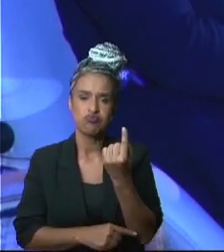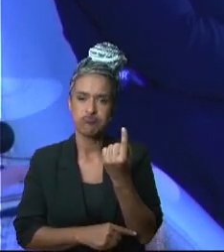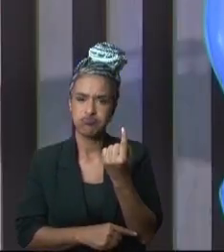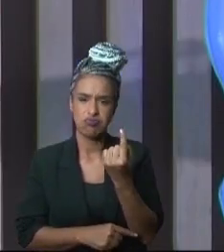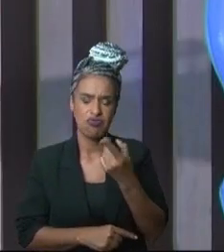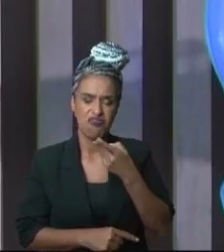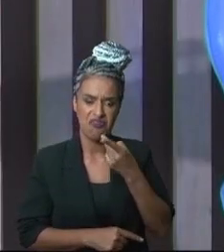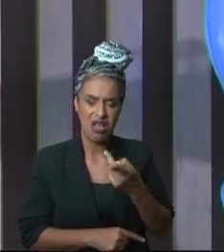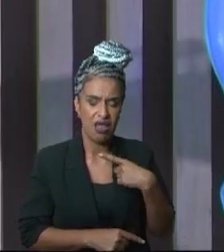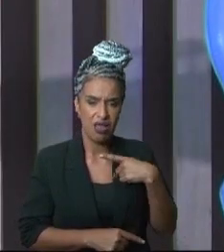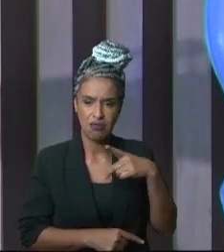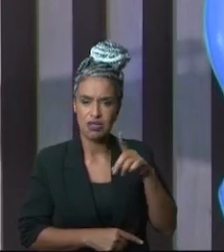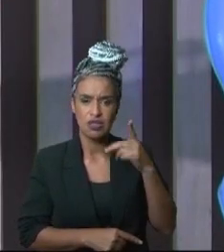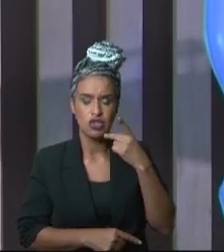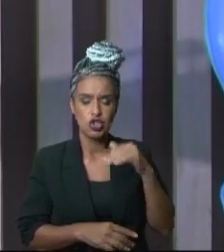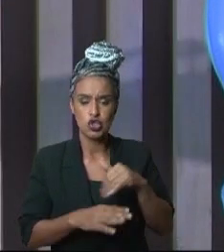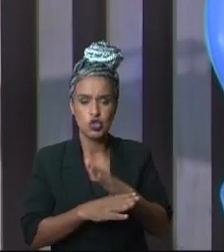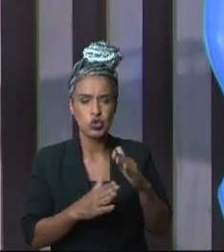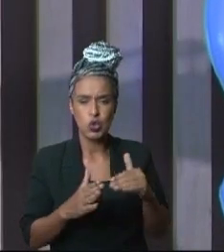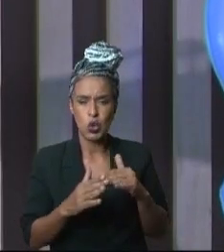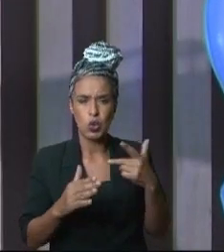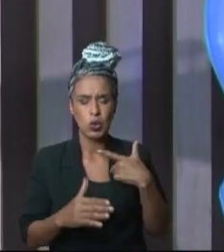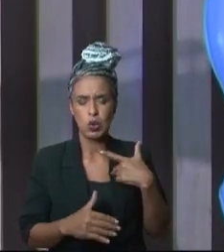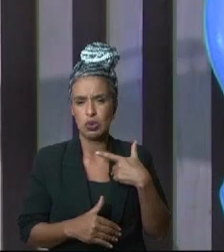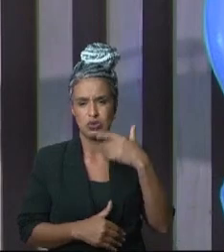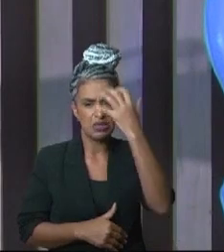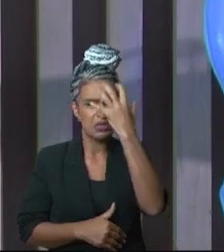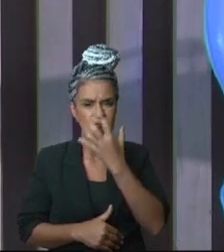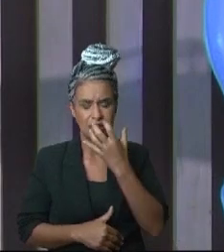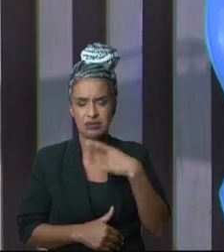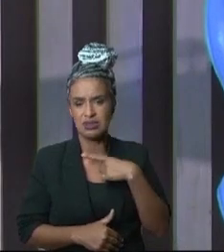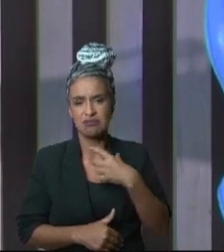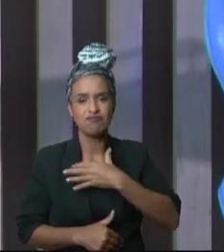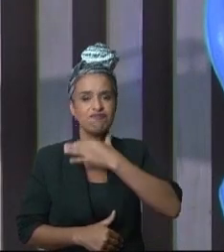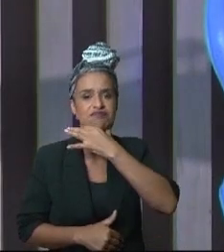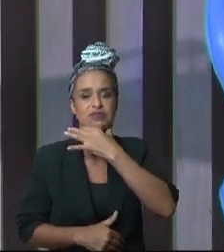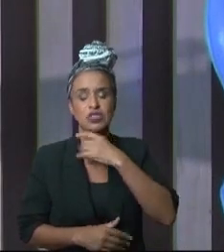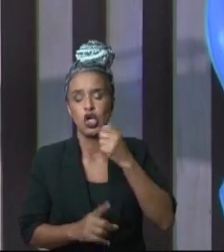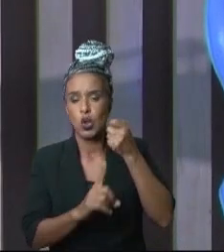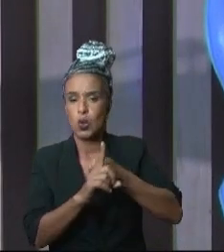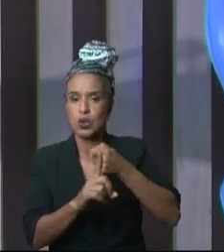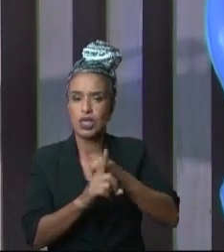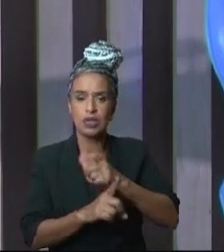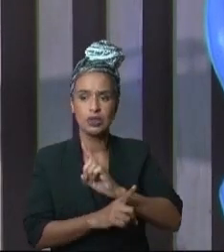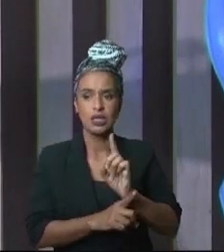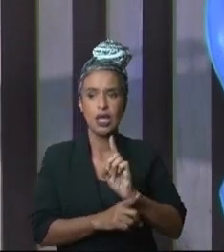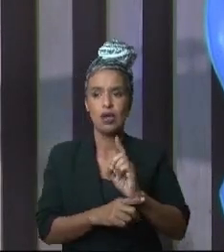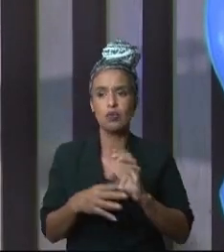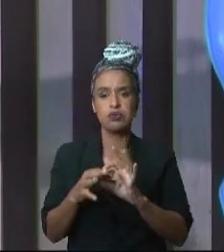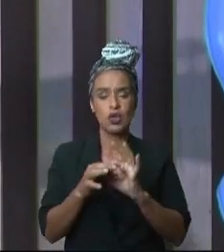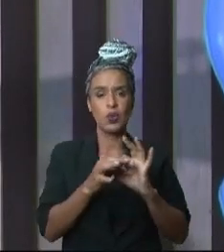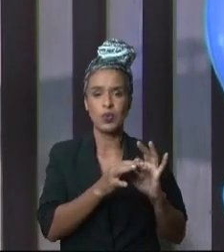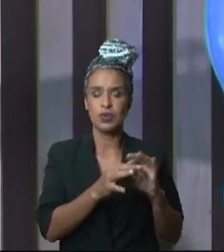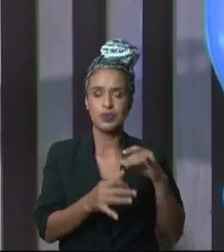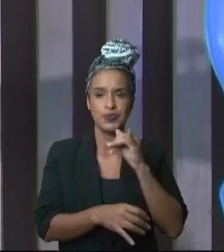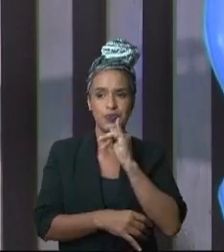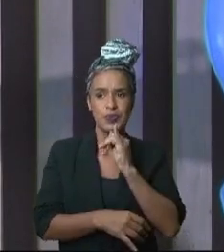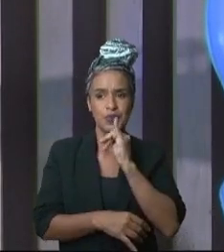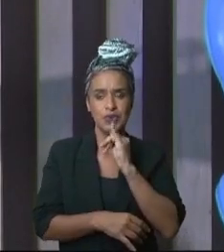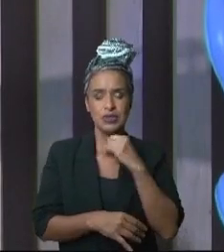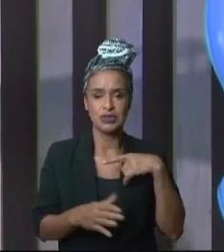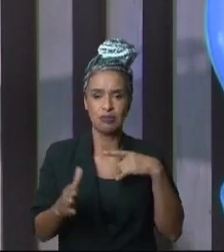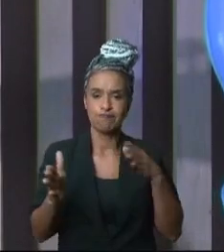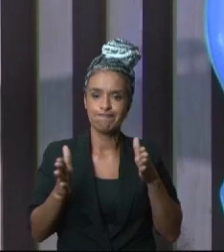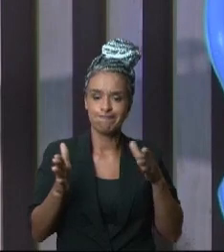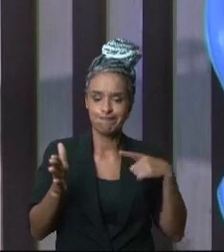uma única declaração dizendo que todas as instituições estão em crise ou estão lutando. É apenas baseado em contexto. Por exemplo, no espaço atlântico,